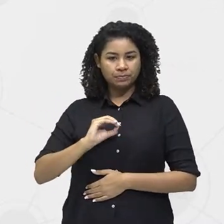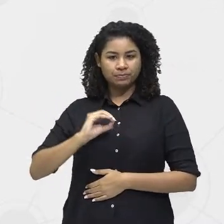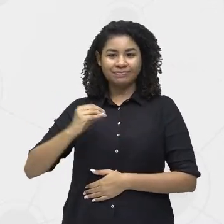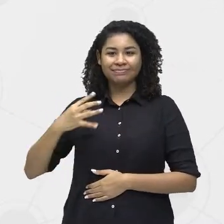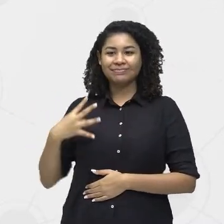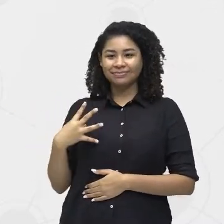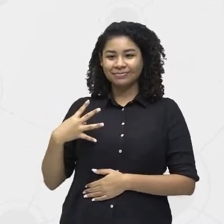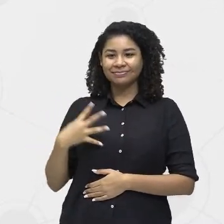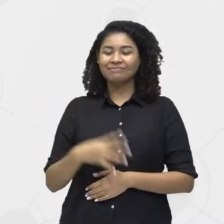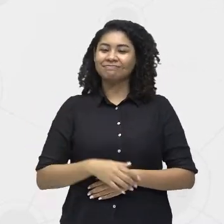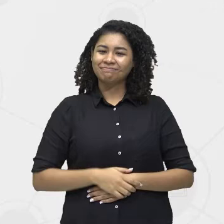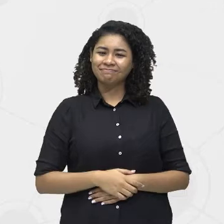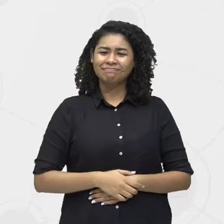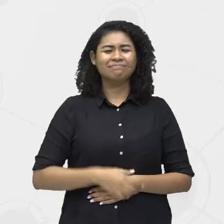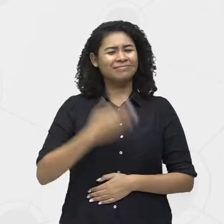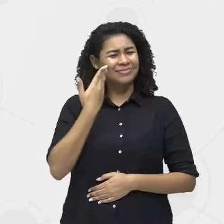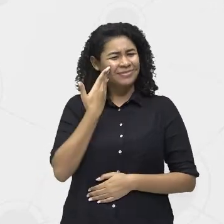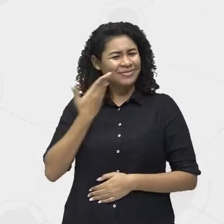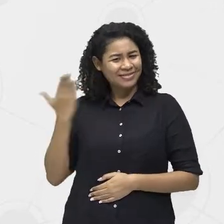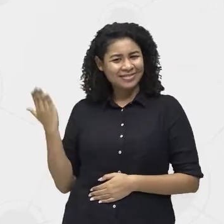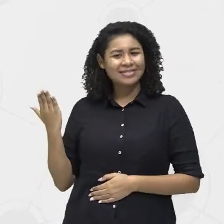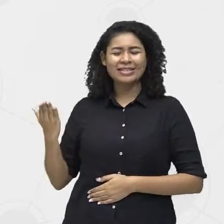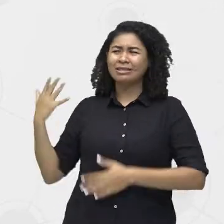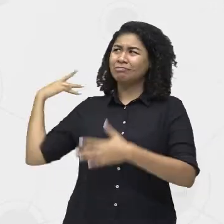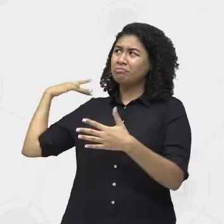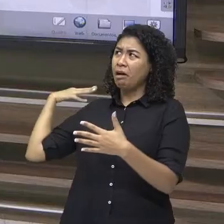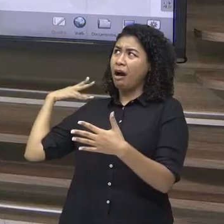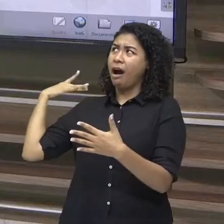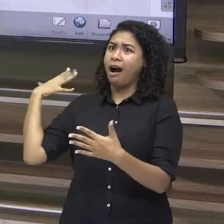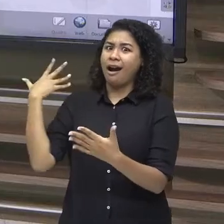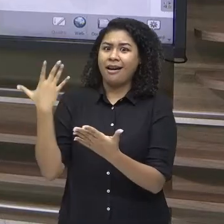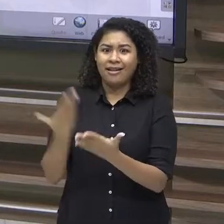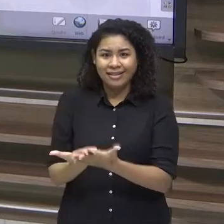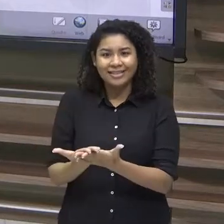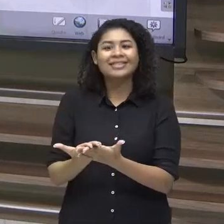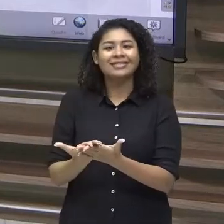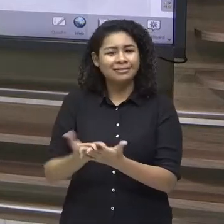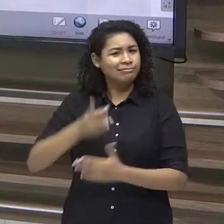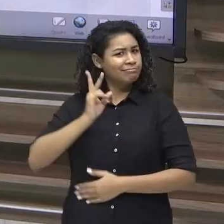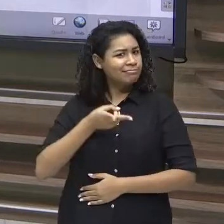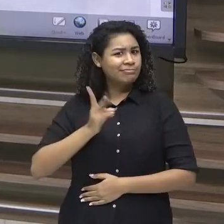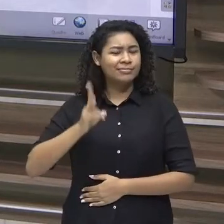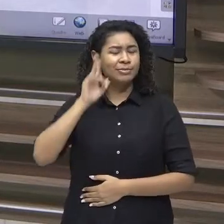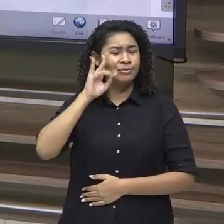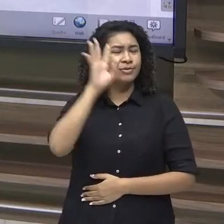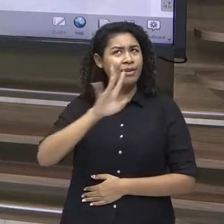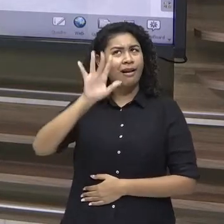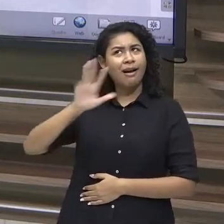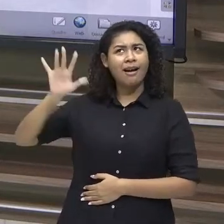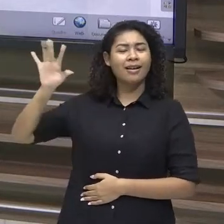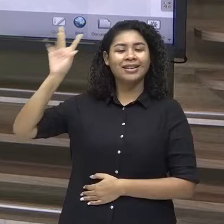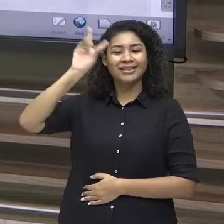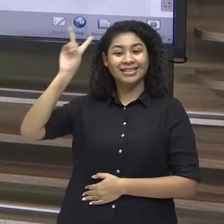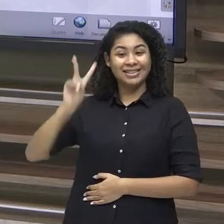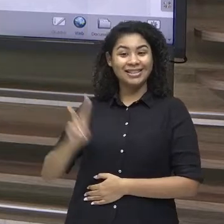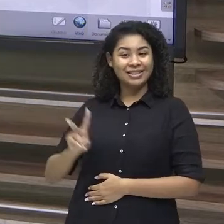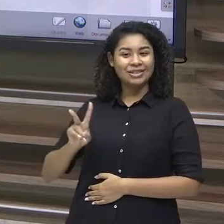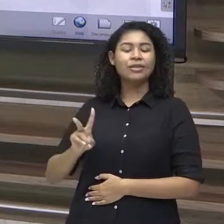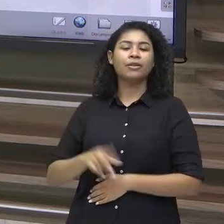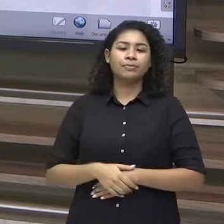204. Olha só o quanto a gente já percorreu nessa nossa viagem pela História. O tema da aula de hoje é